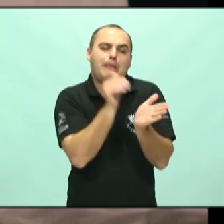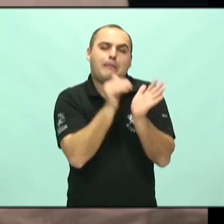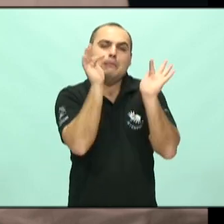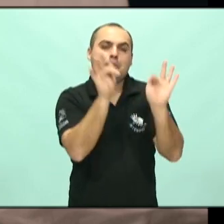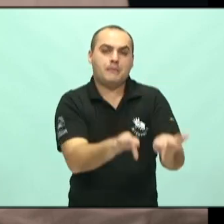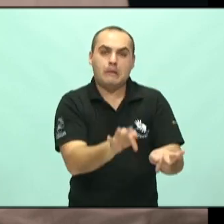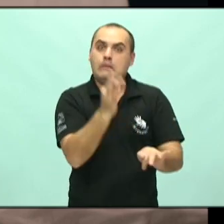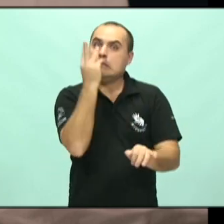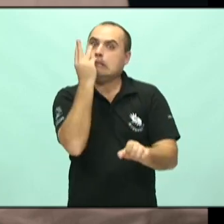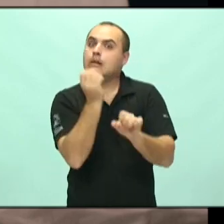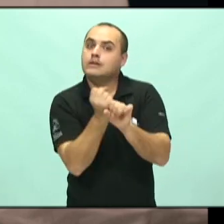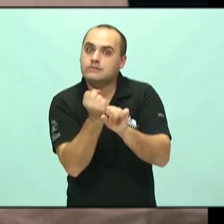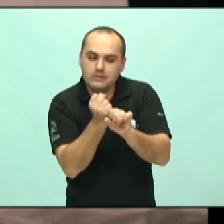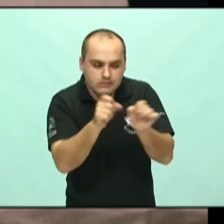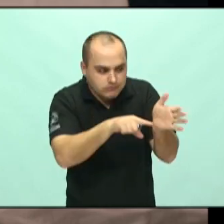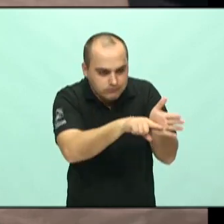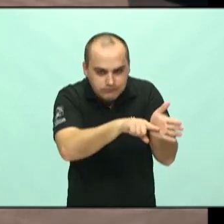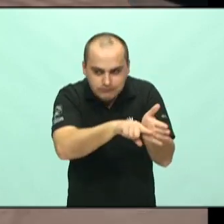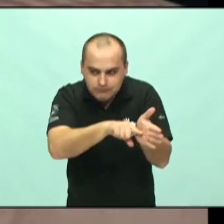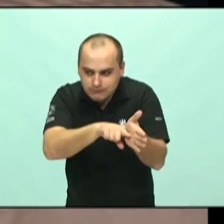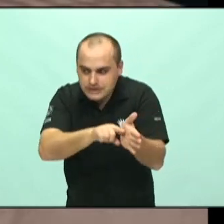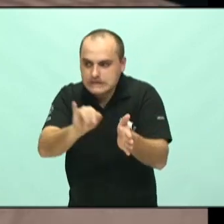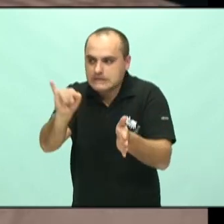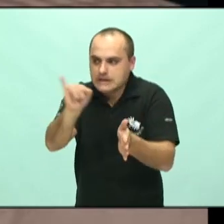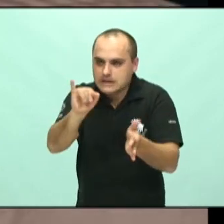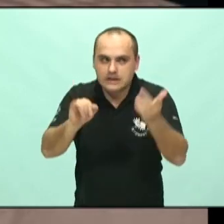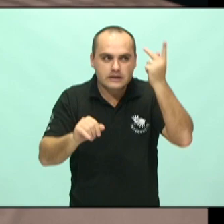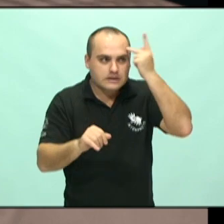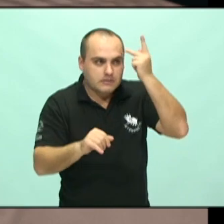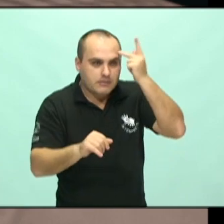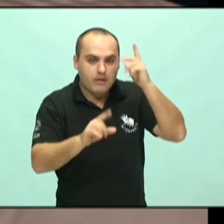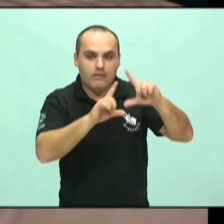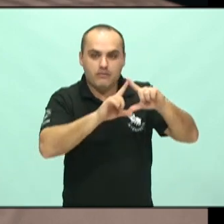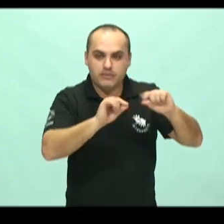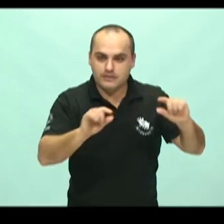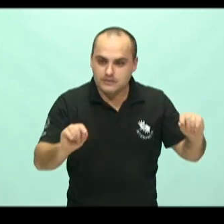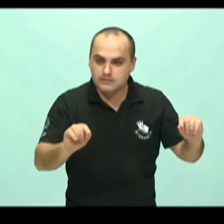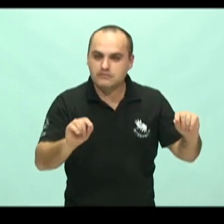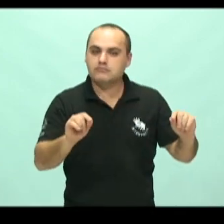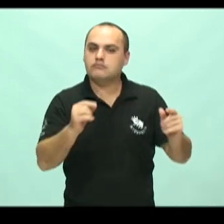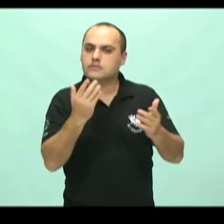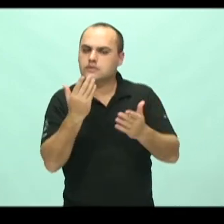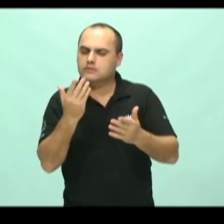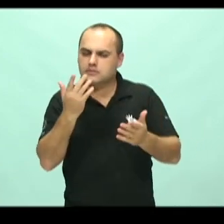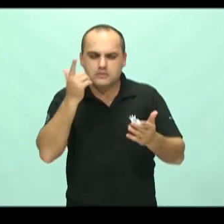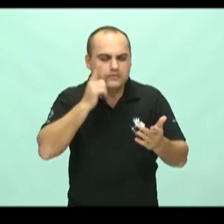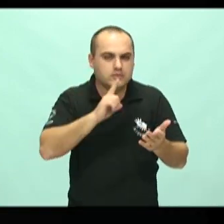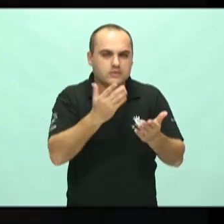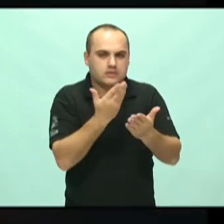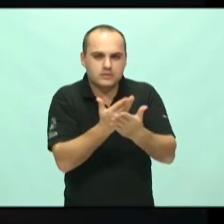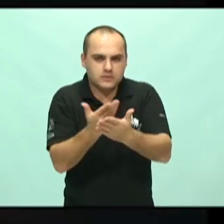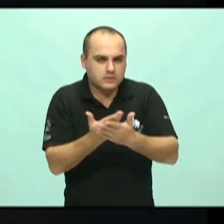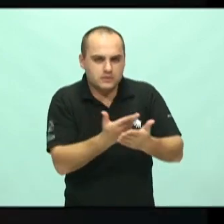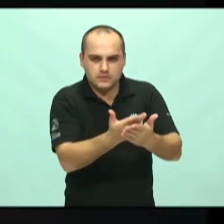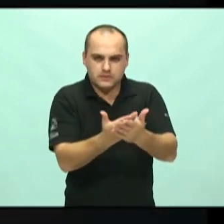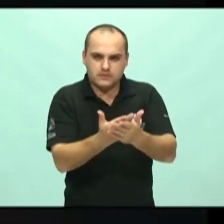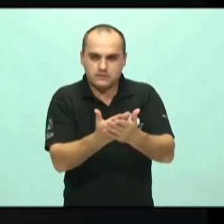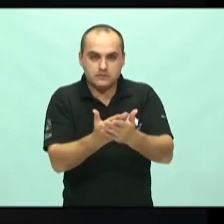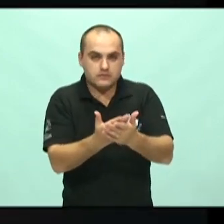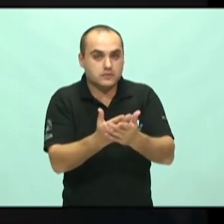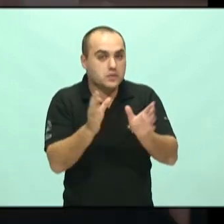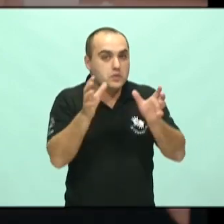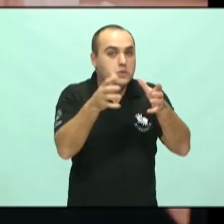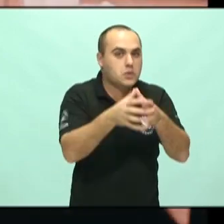3 anos entre Itajaí, São Paulo e Brasília. Nós estudamos com La Casa Incierta, que é um grupo